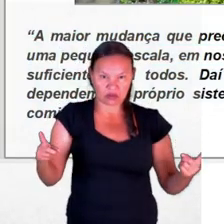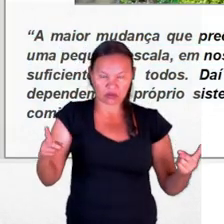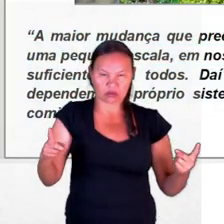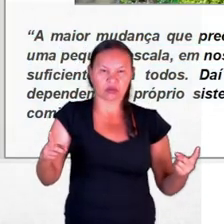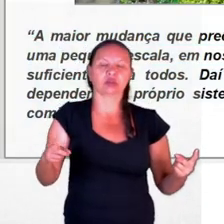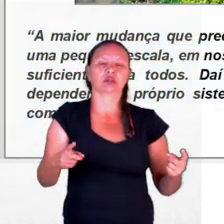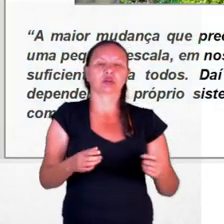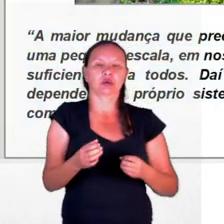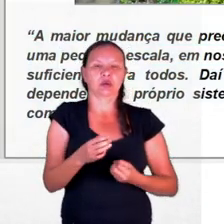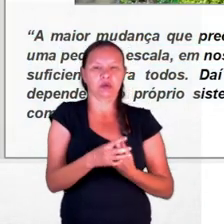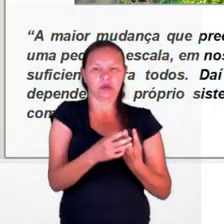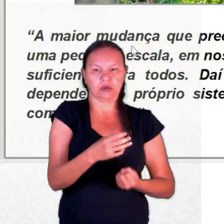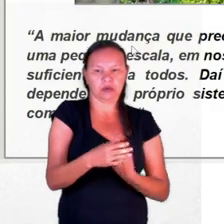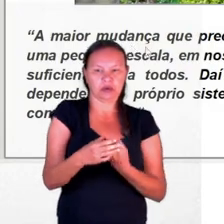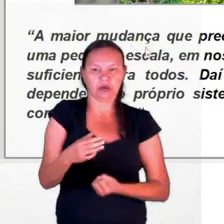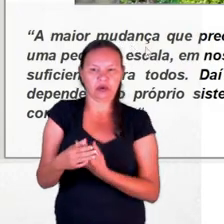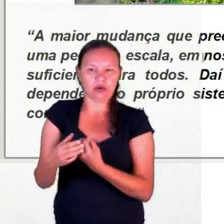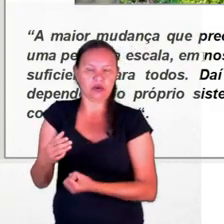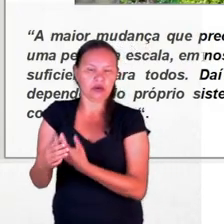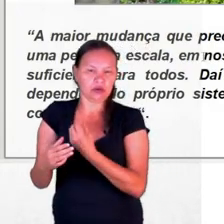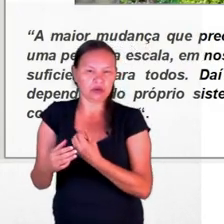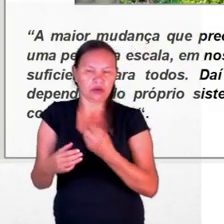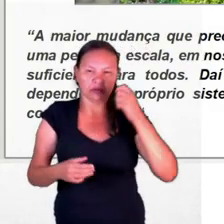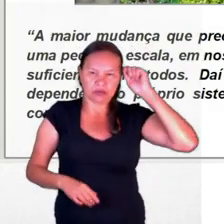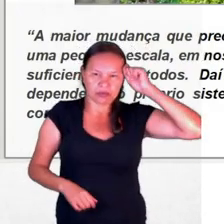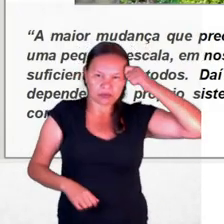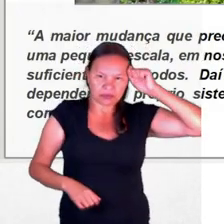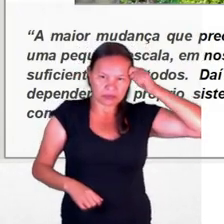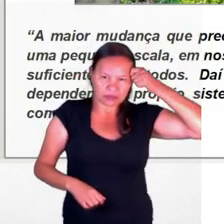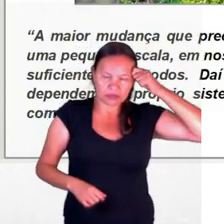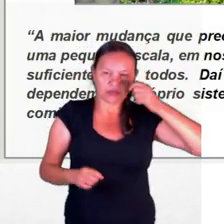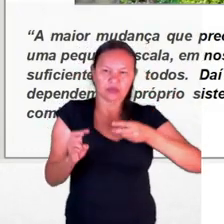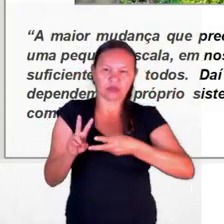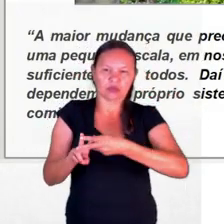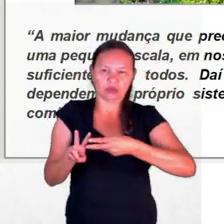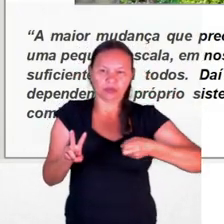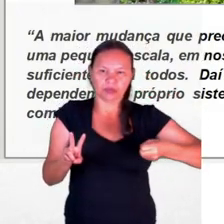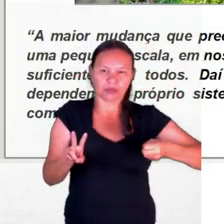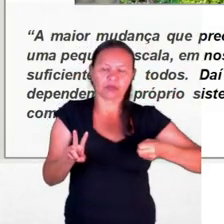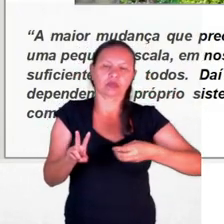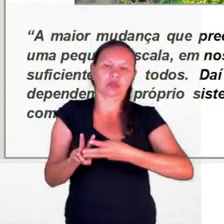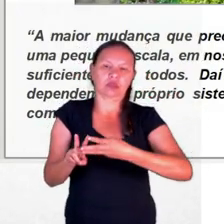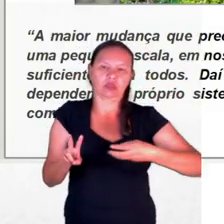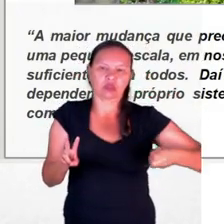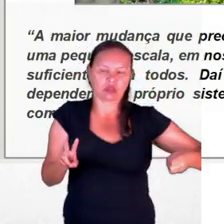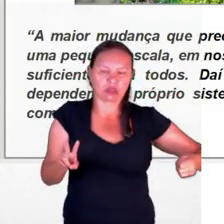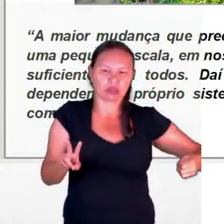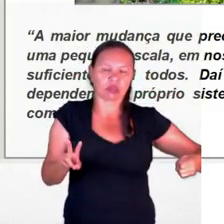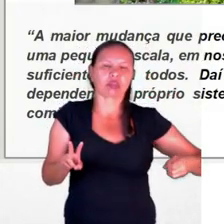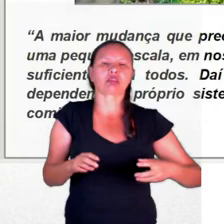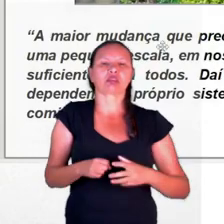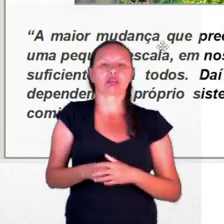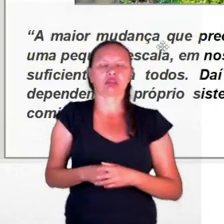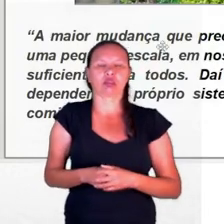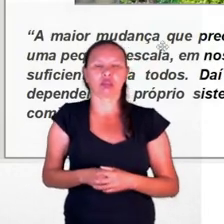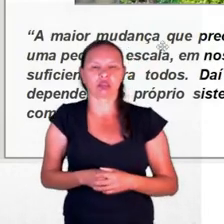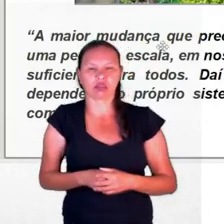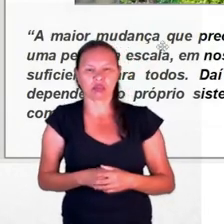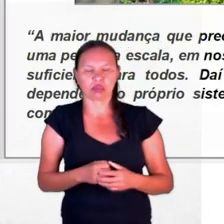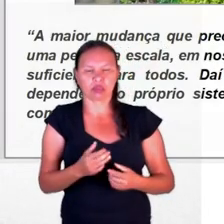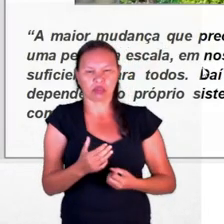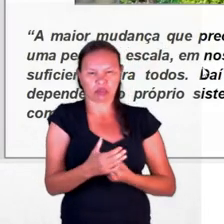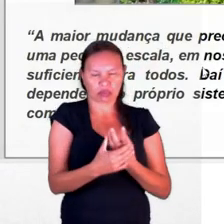produção mesmo que uma pequena escala em nossos próprios Jardins se apenas 10% de nós fizermos isso há o suficiente para